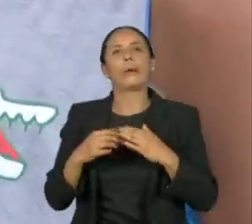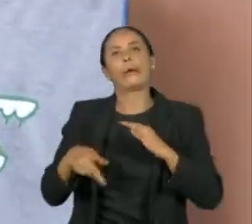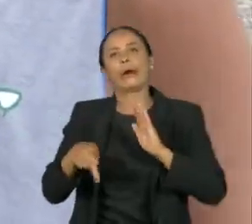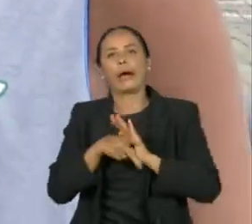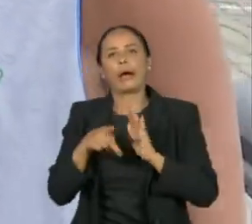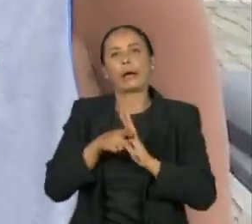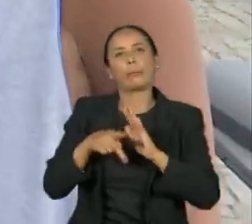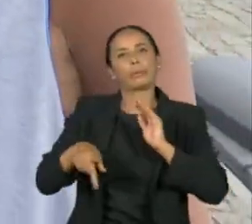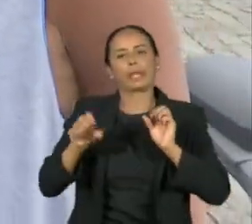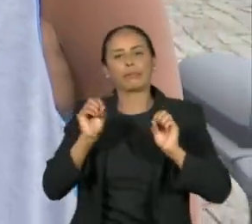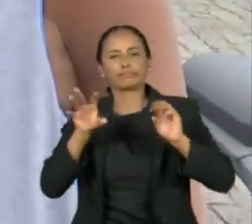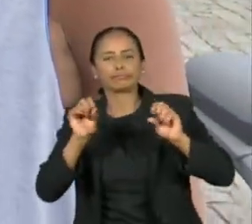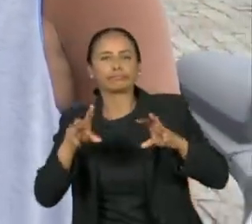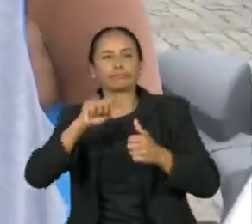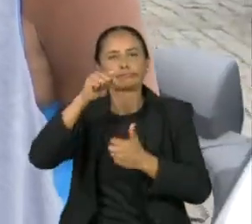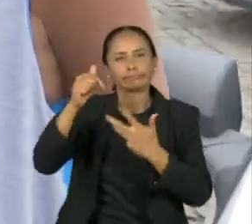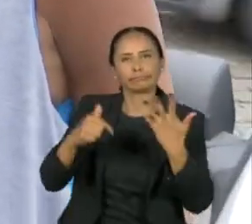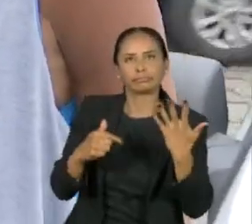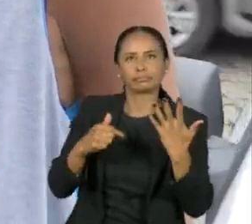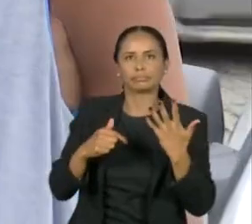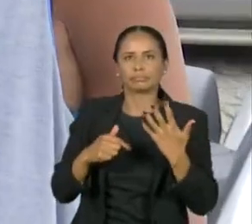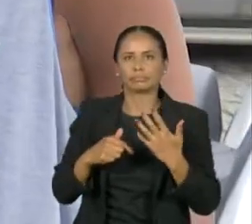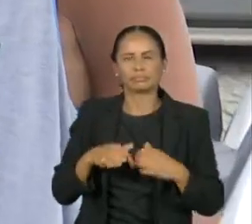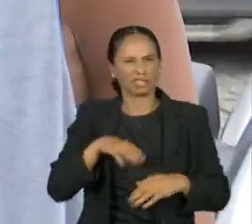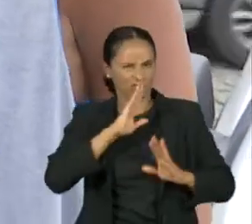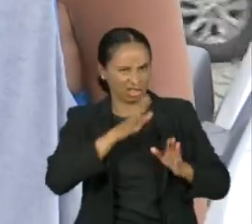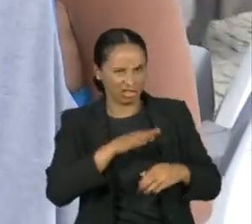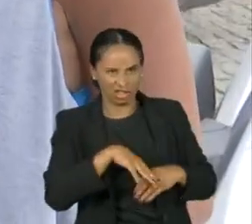vez por causa de problema mecânico? Não, nunca.